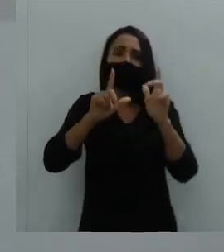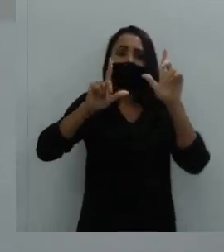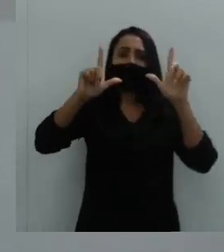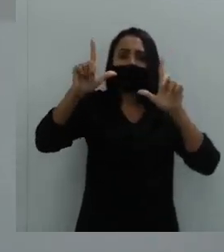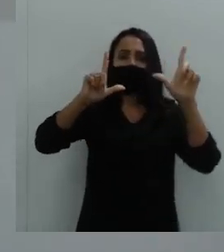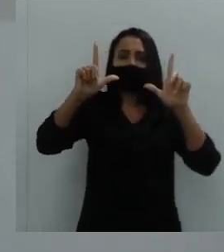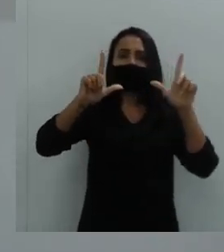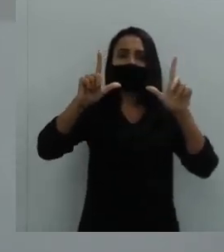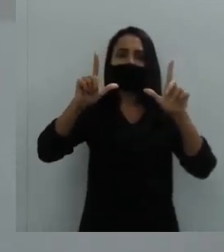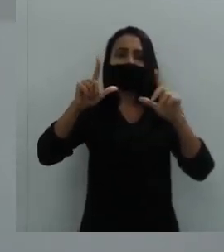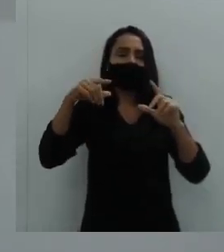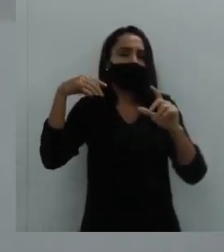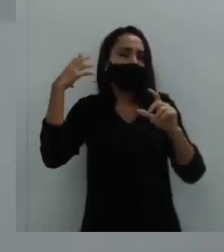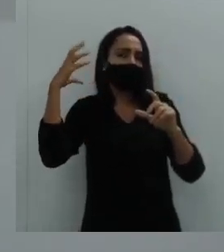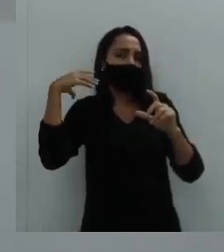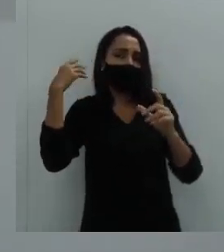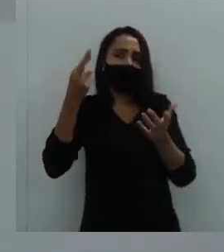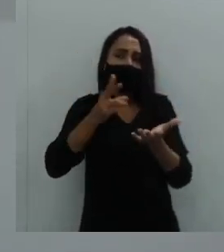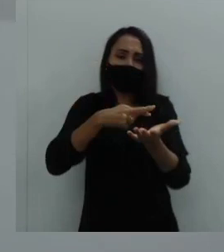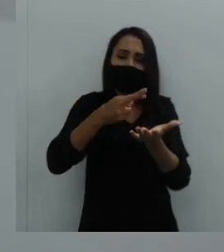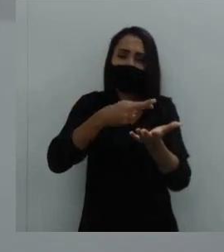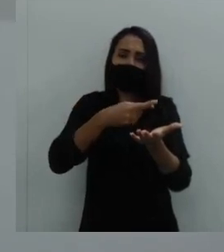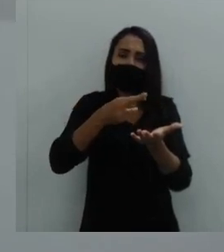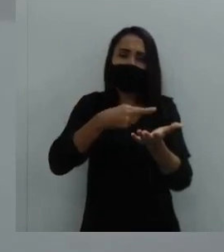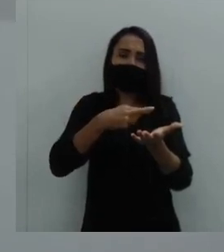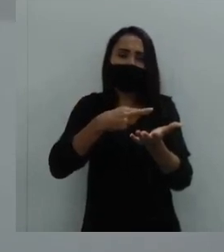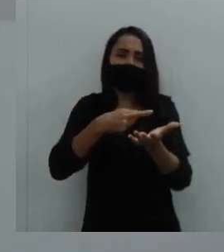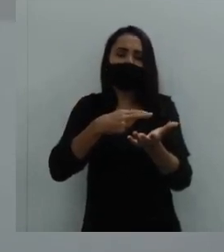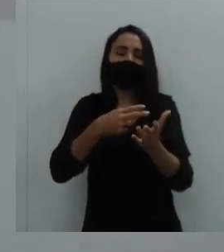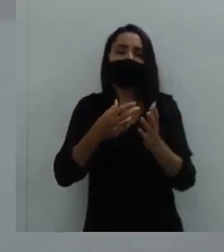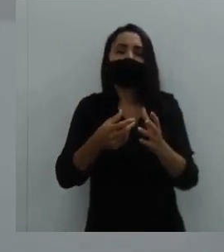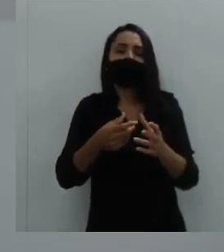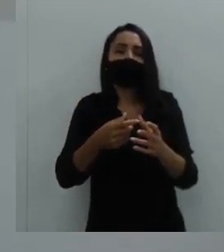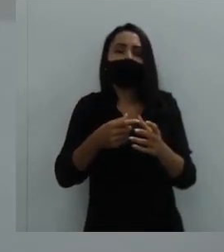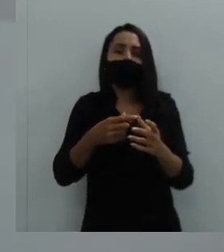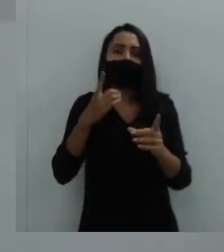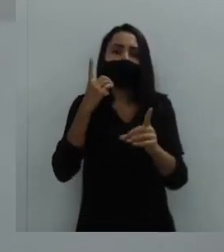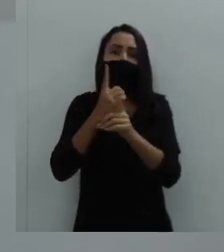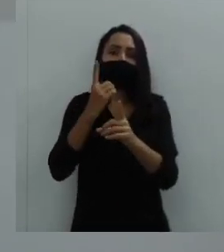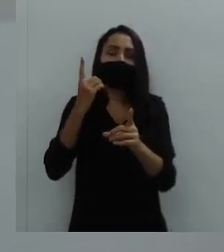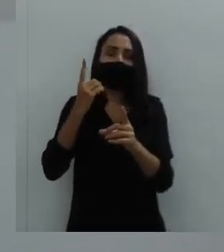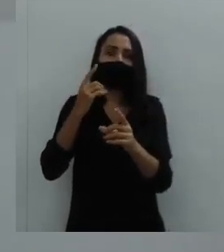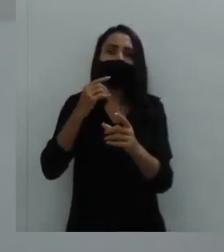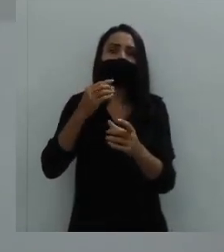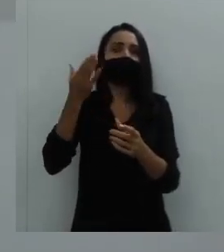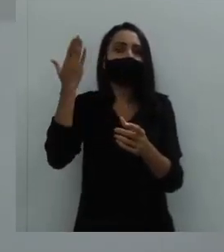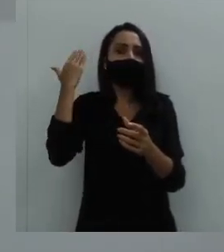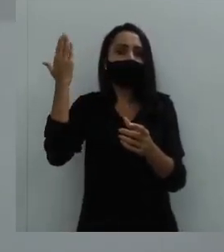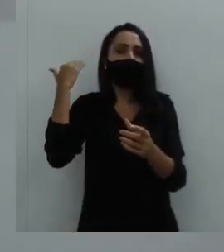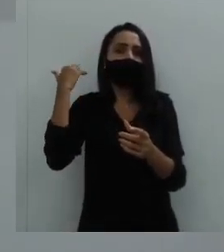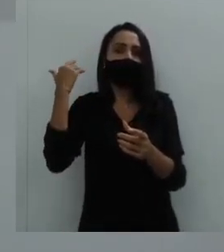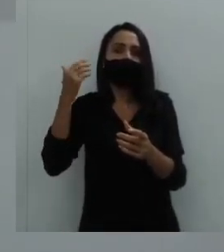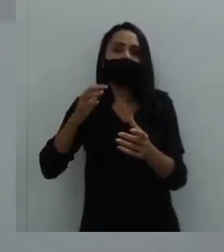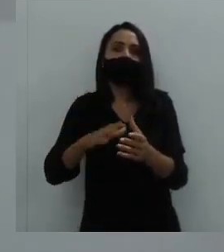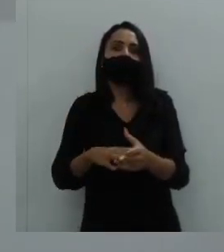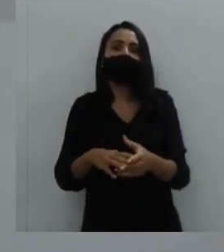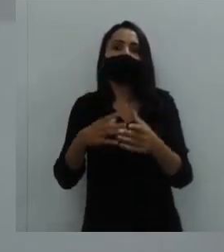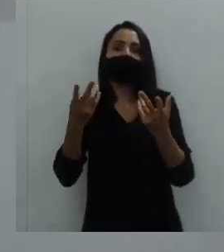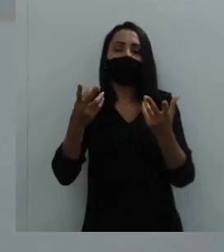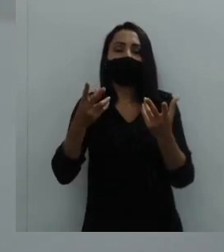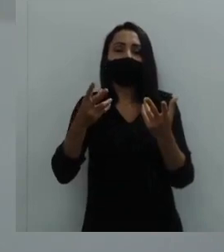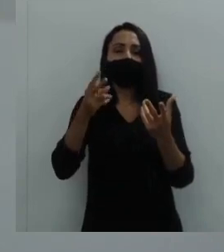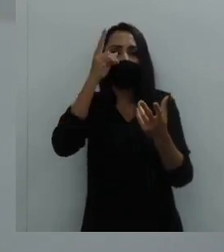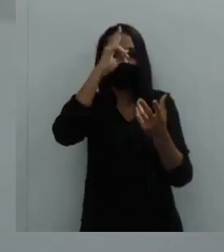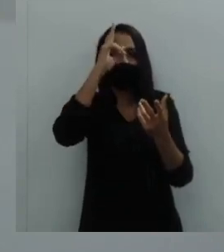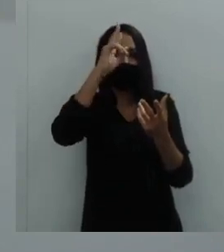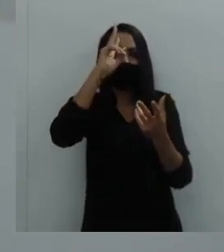no rádio, em revistas, em outros locais, nós encontramos fábulas antigas com uma outra versão, que